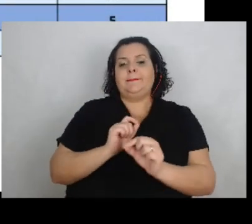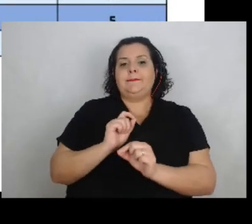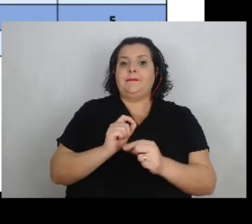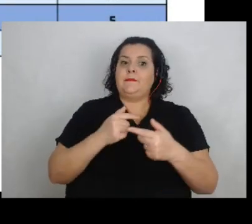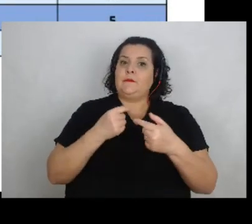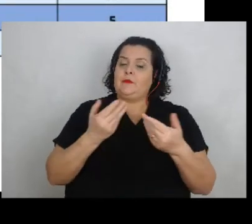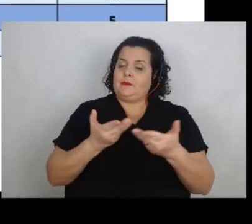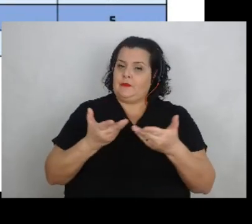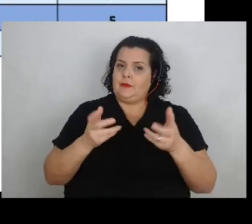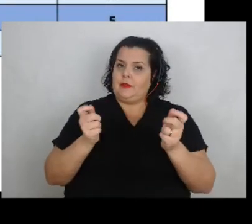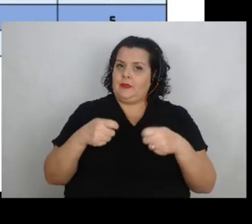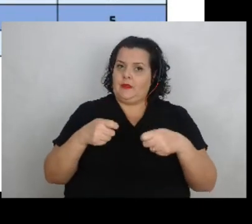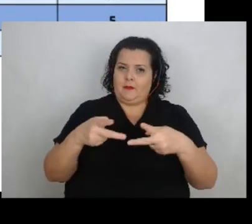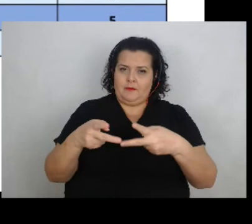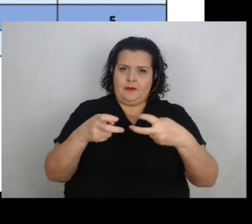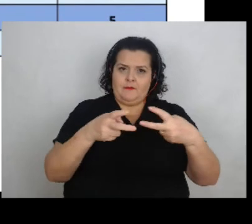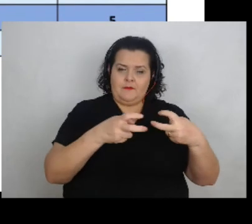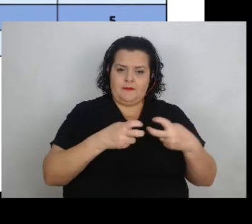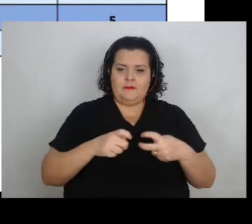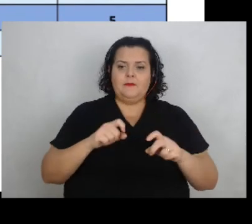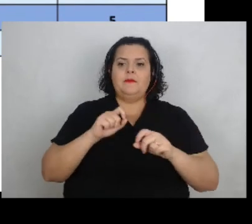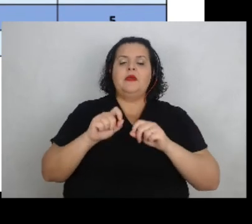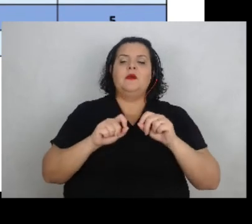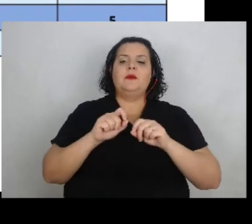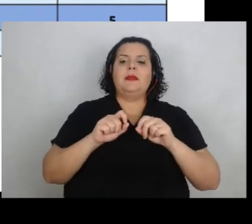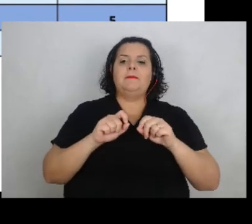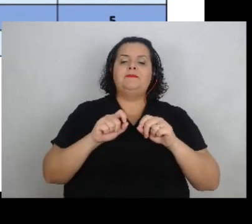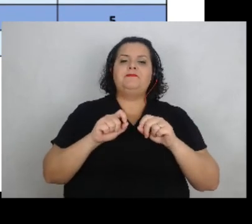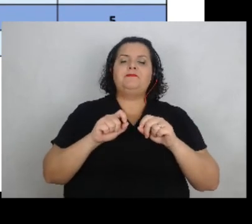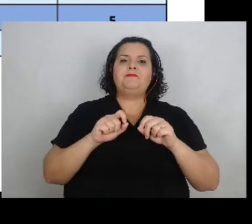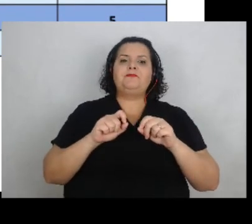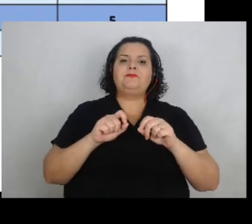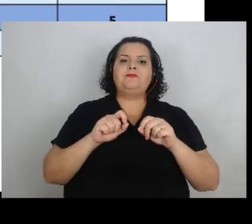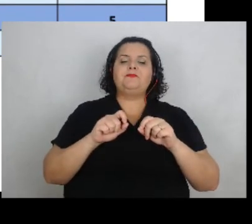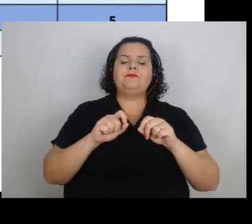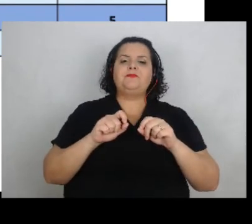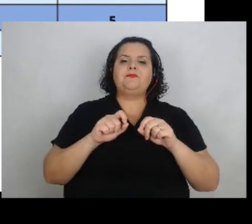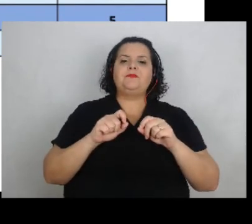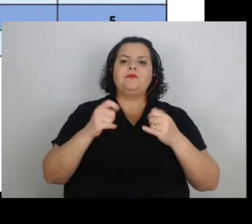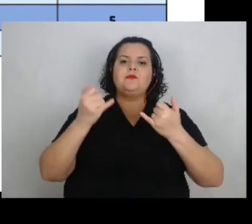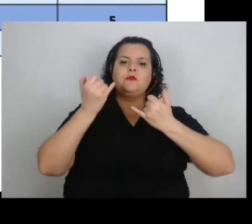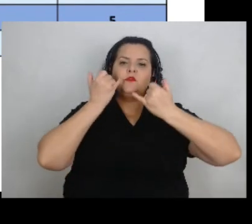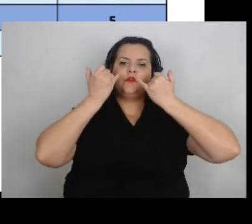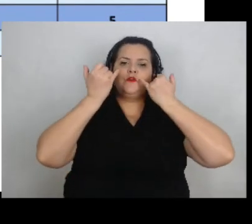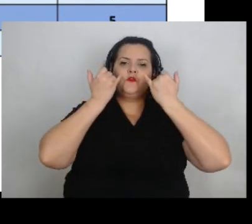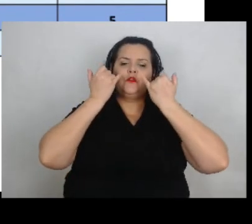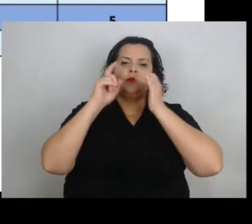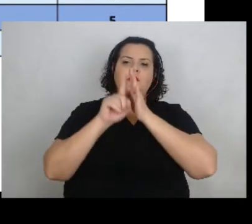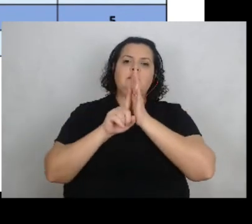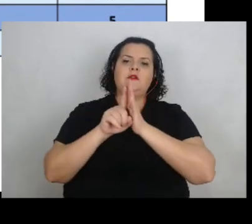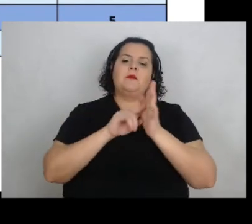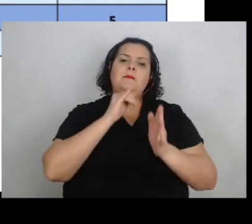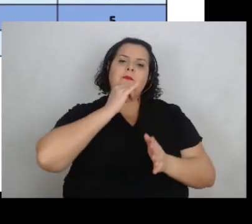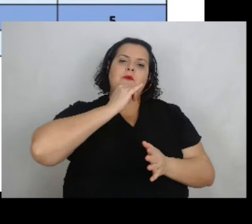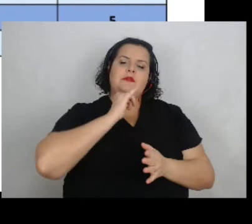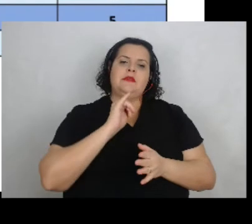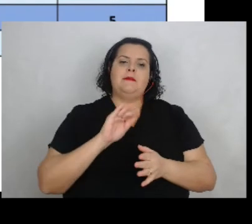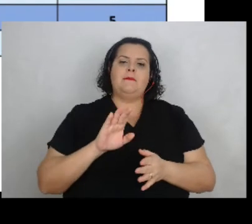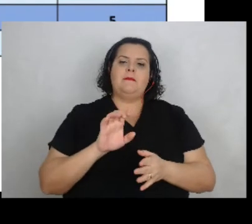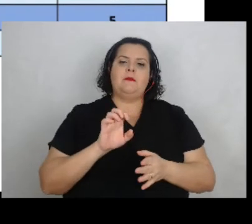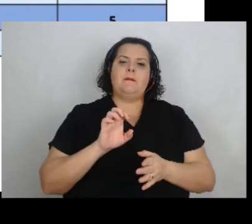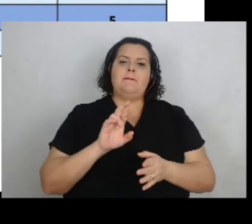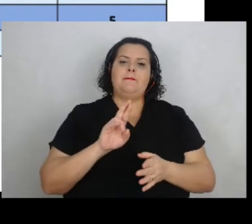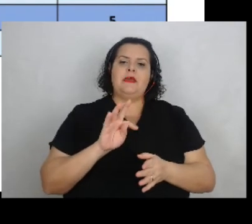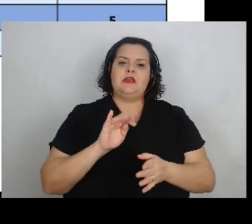visualizar, né? E interessante, é um dado que a gente pode extrair também da pesquisa. Bertioga, no extremo norte da